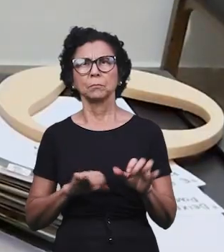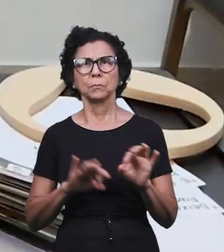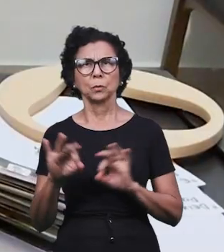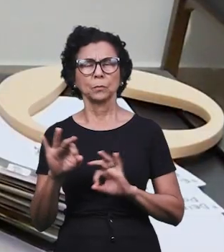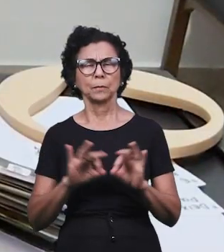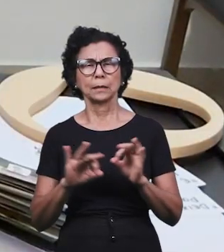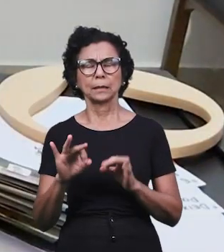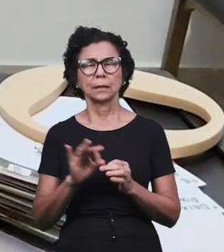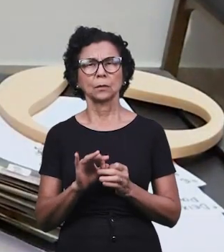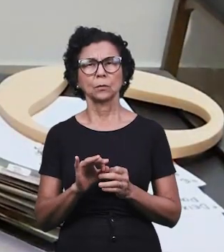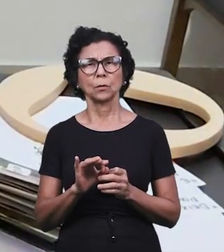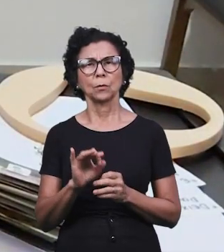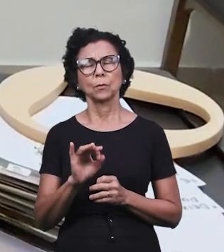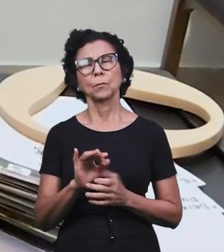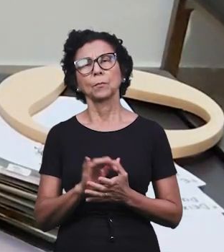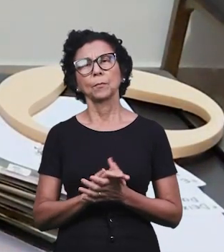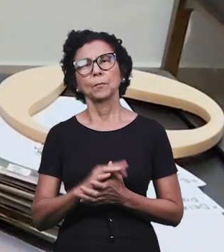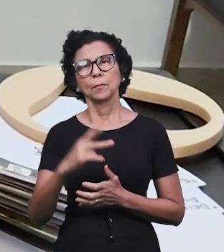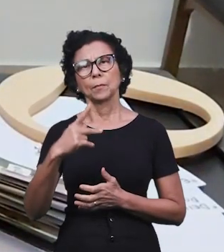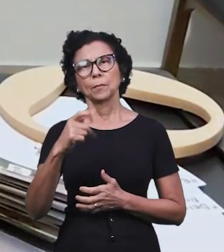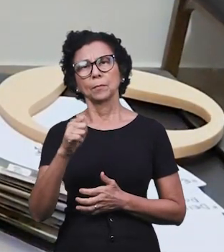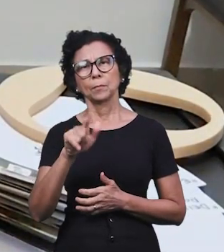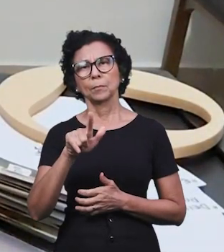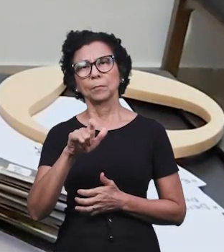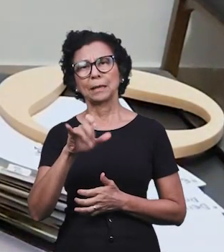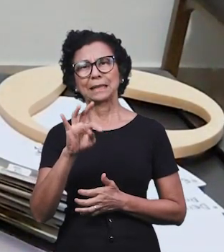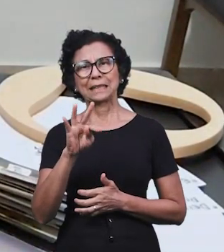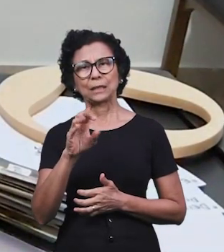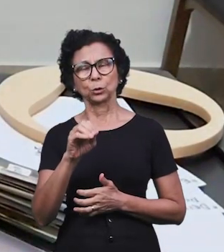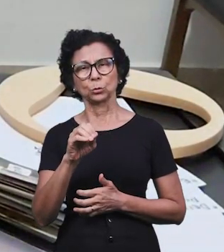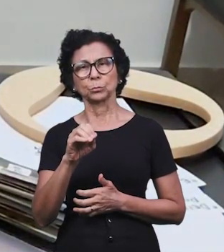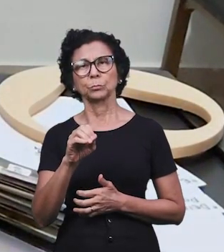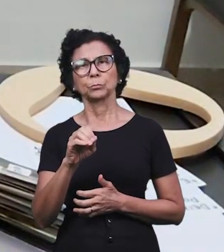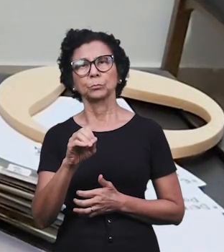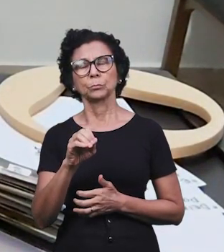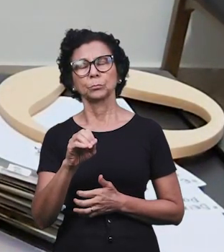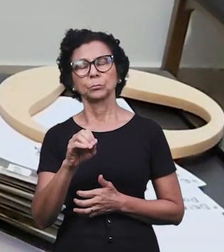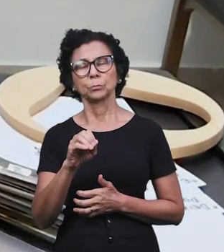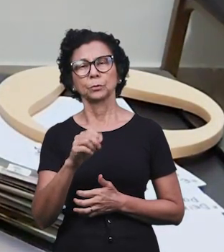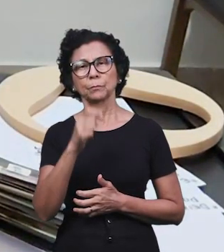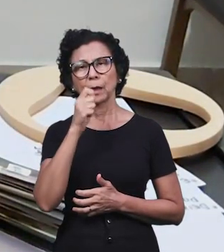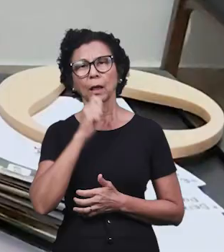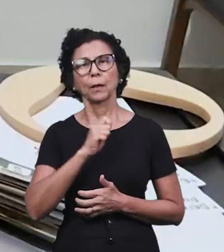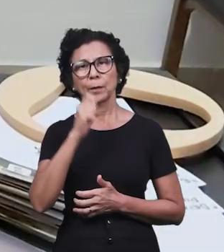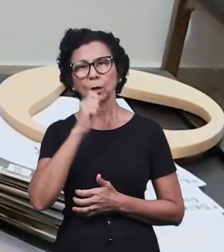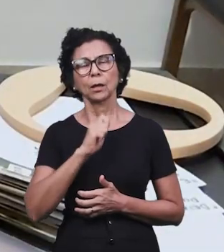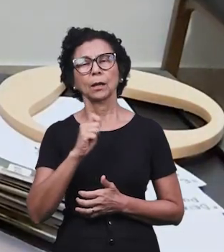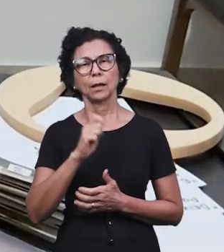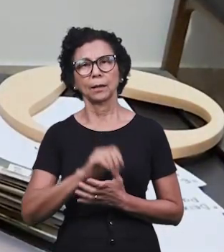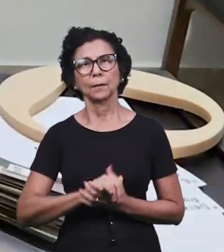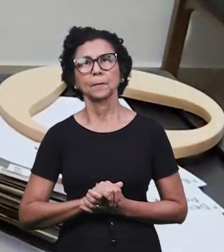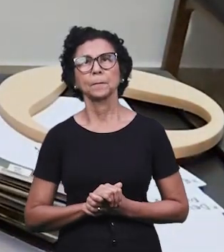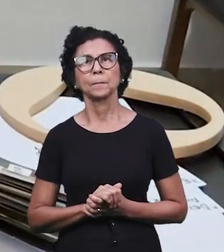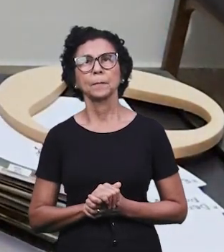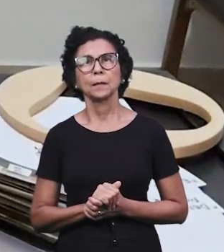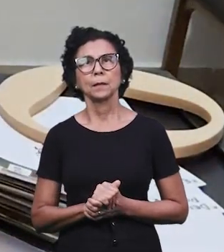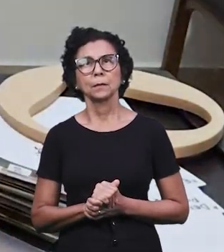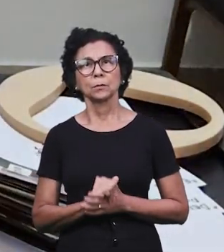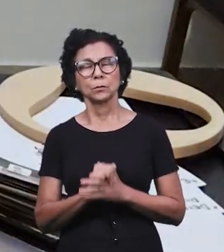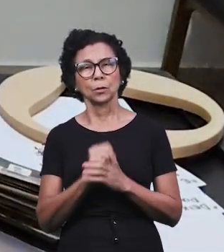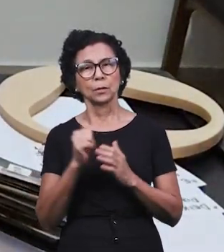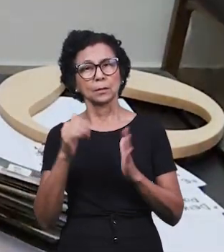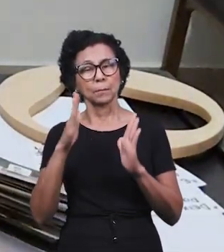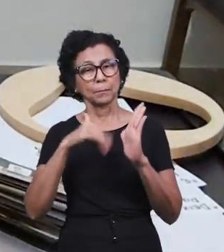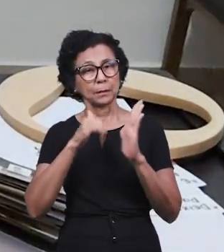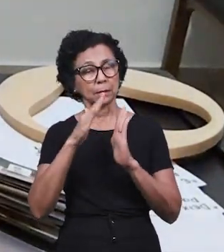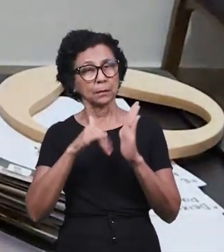de picolé. Tem uma aula que eu gravei que a gente fez o palito de picolé e pintou, e dá certo também.